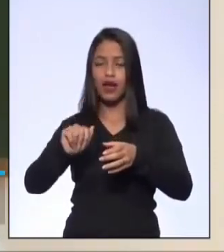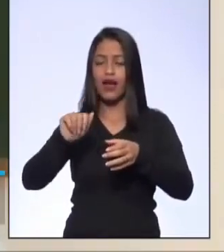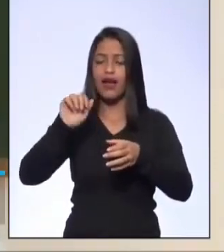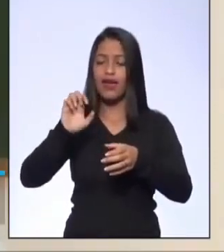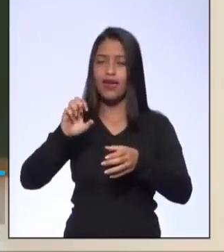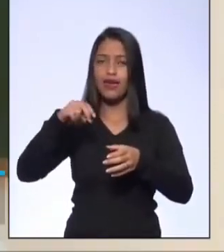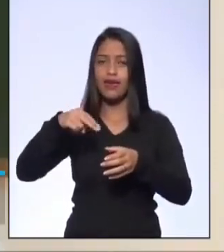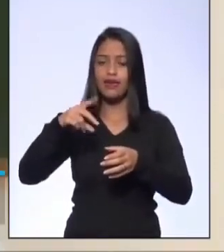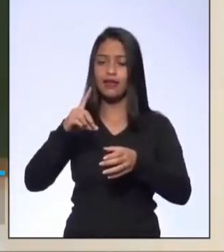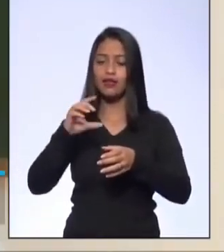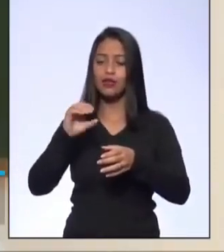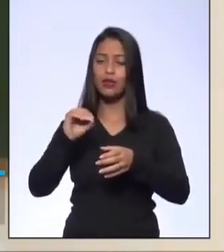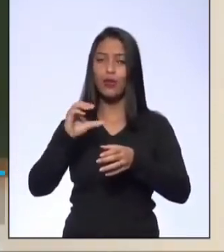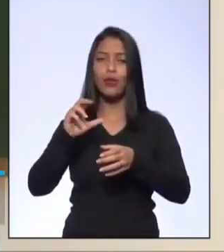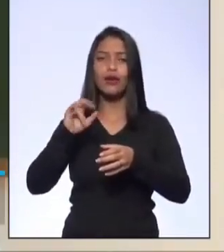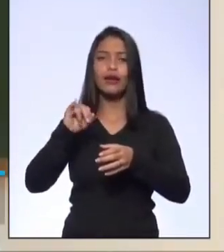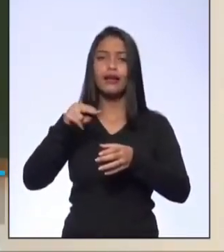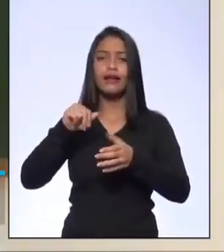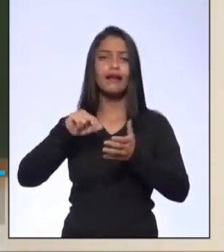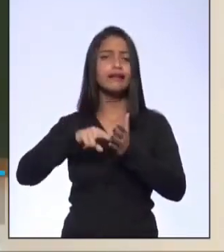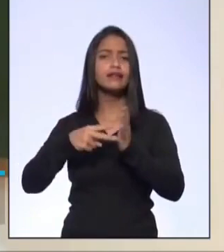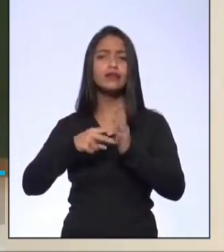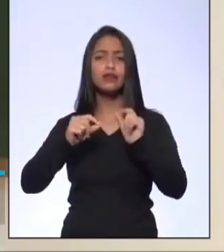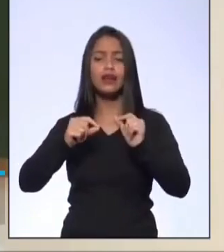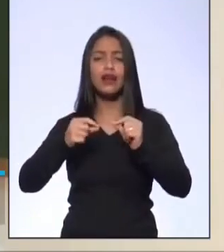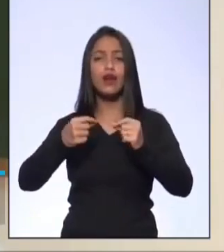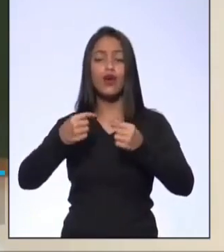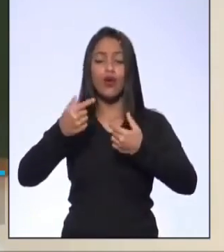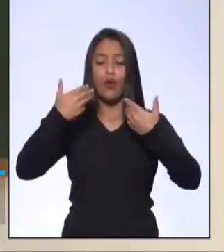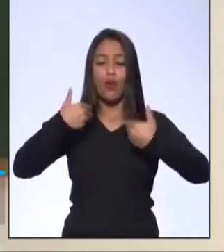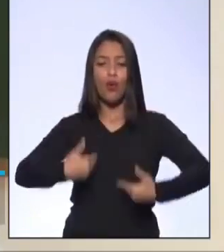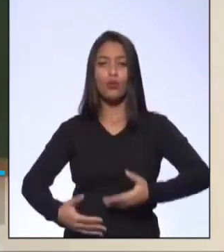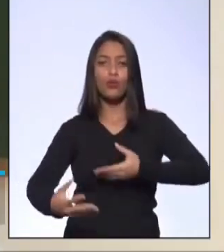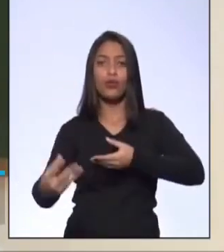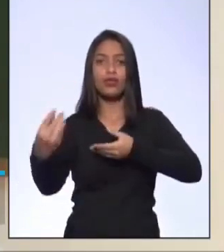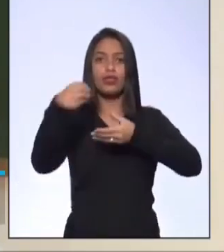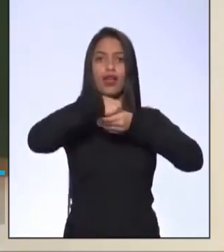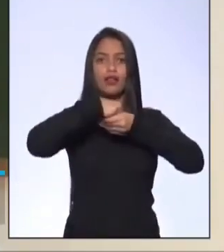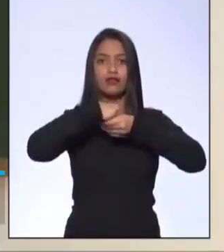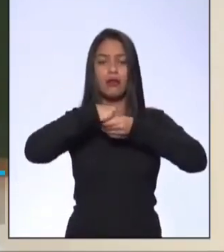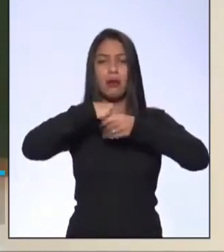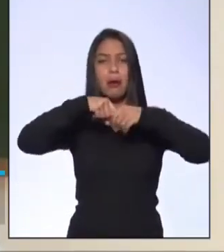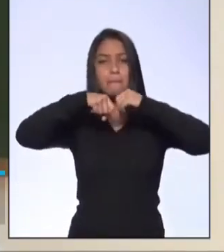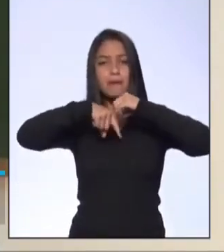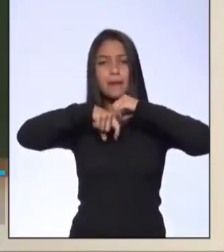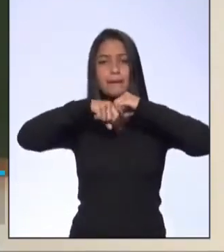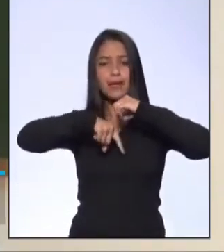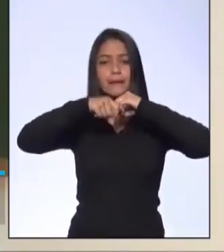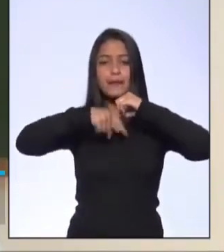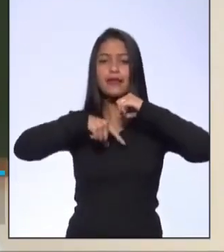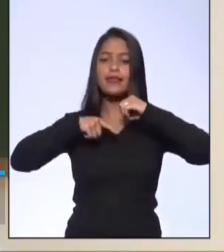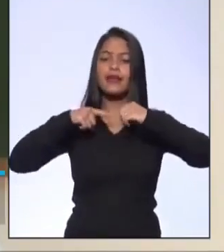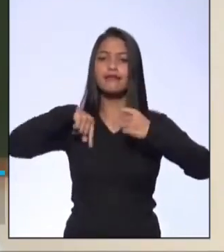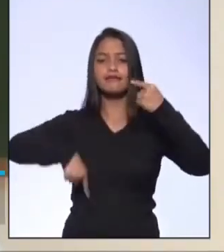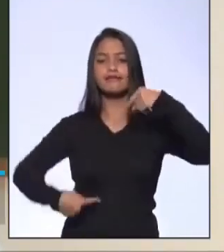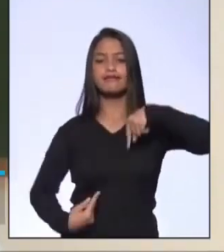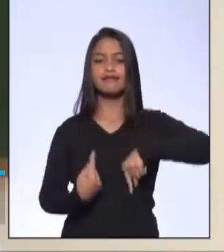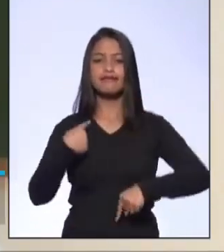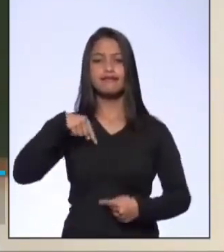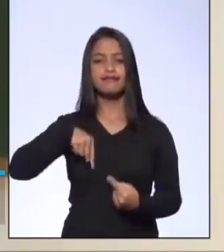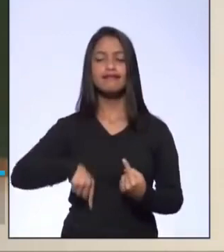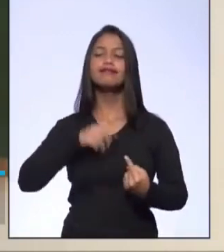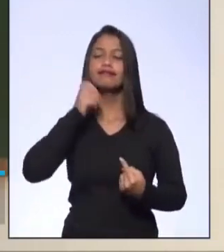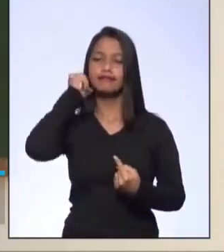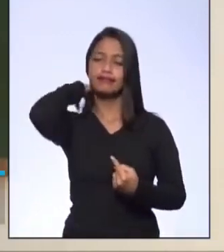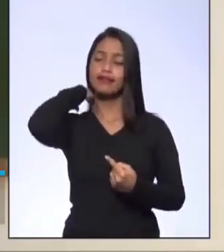porque ela libera coisas dentro do corpo, no organismo, para regular o organismo. Tá? Porque eu vou ter